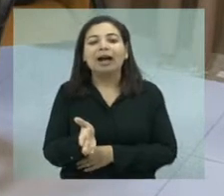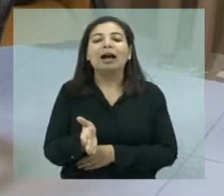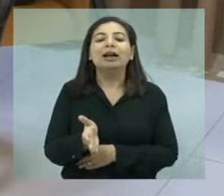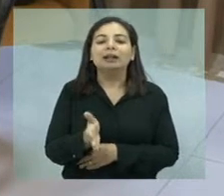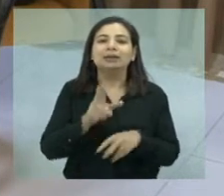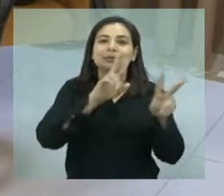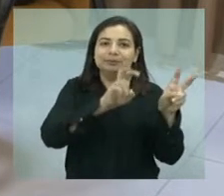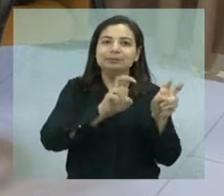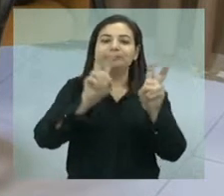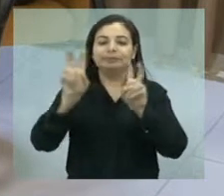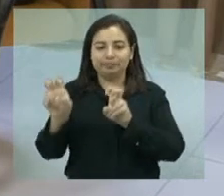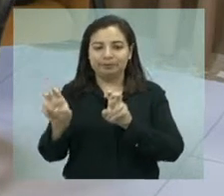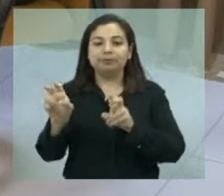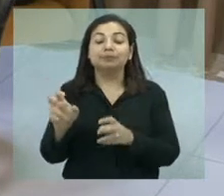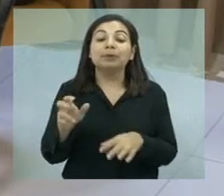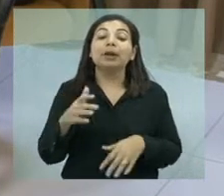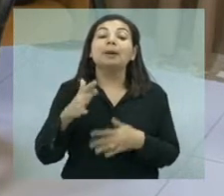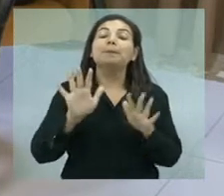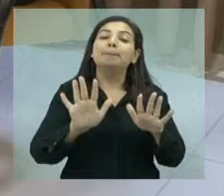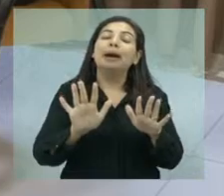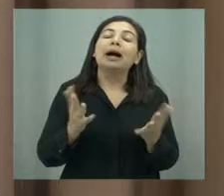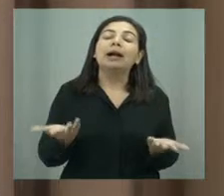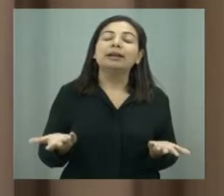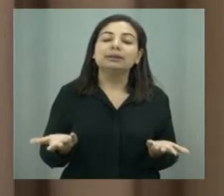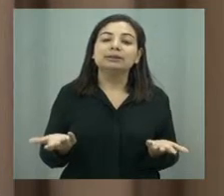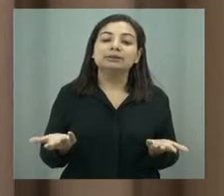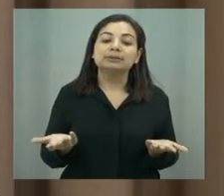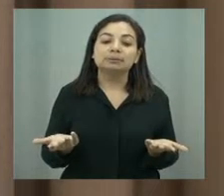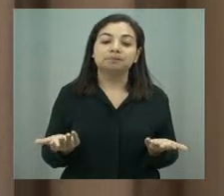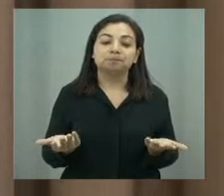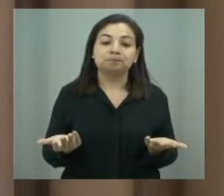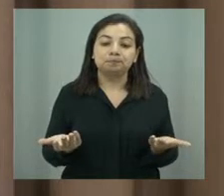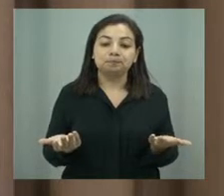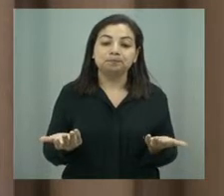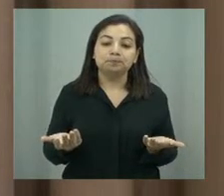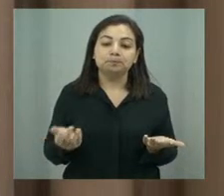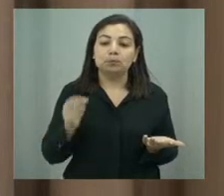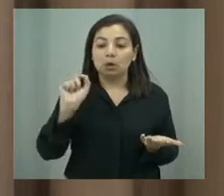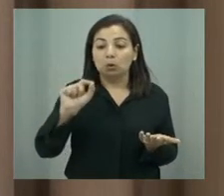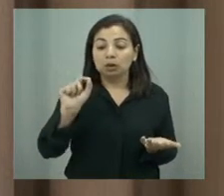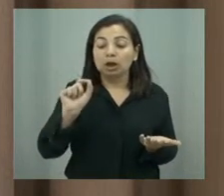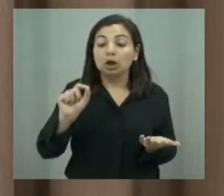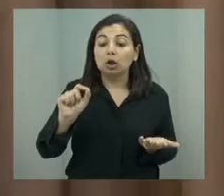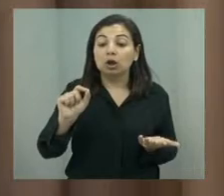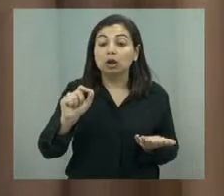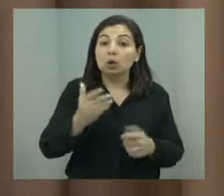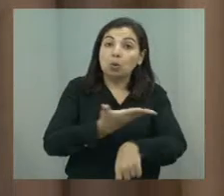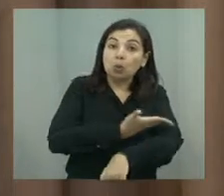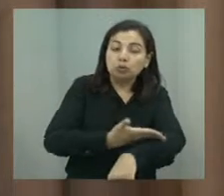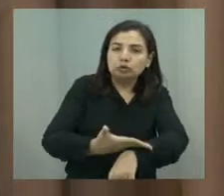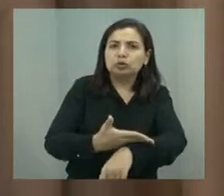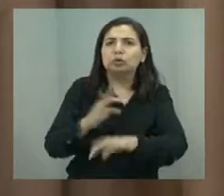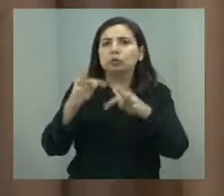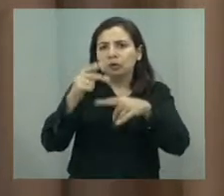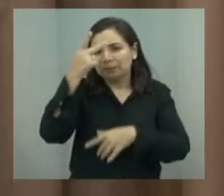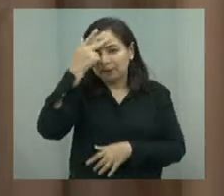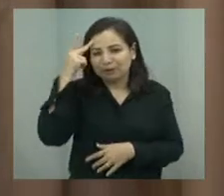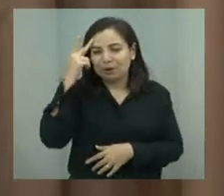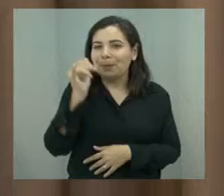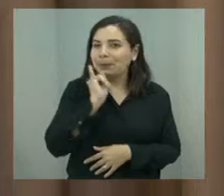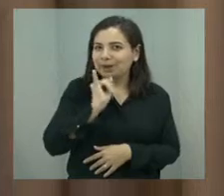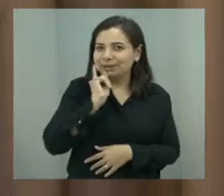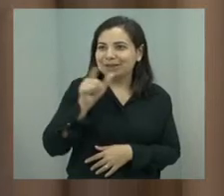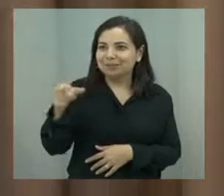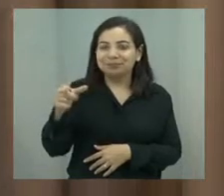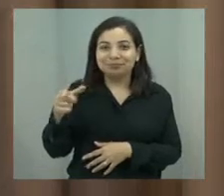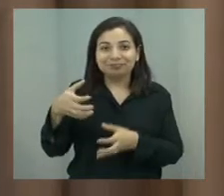somos, independente da idade, mas eu acho que é costume de todas as pessoas a gente achar que quem está na terceira